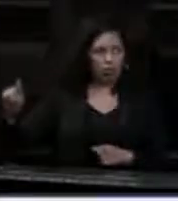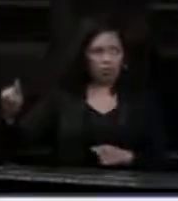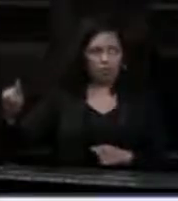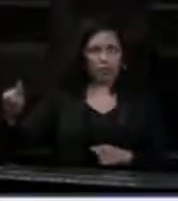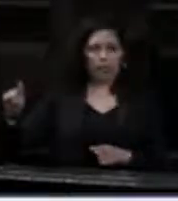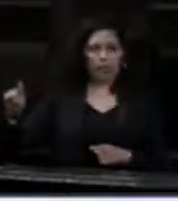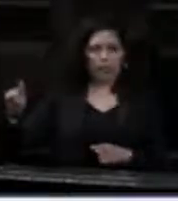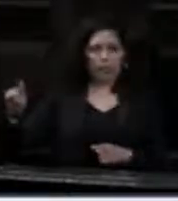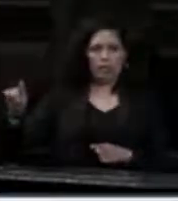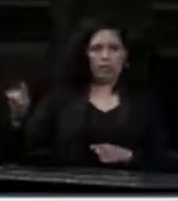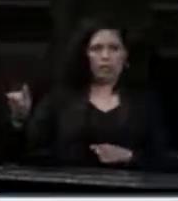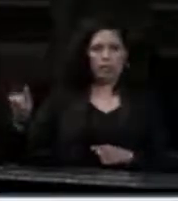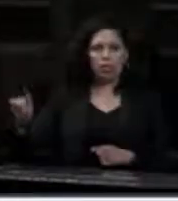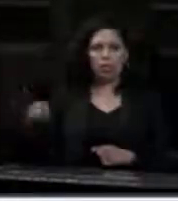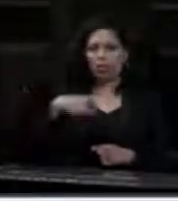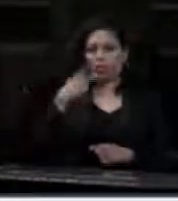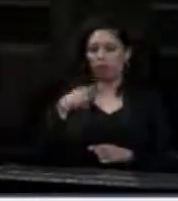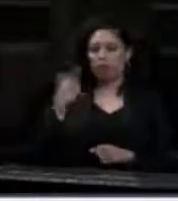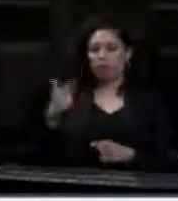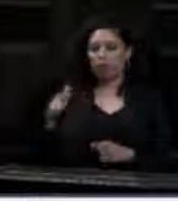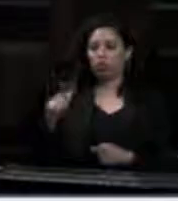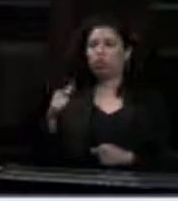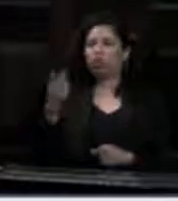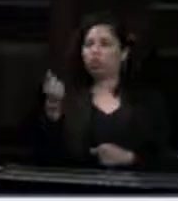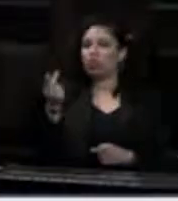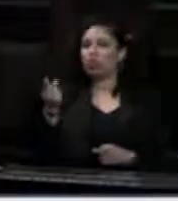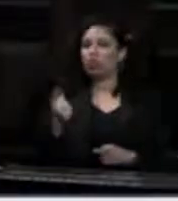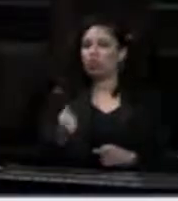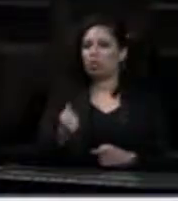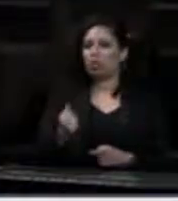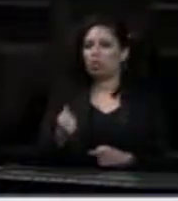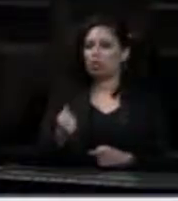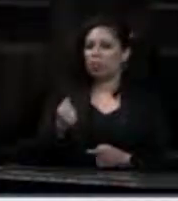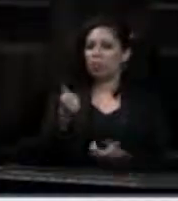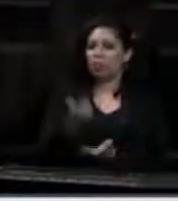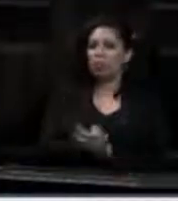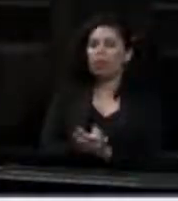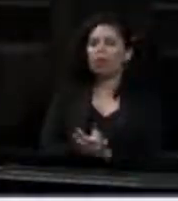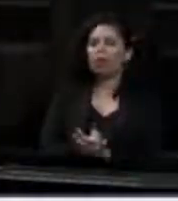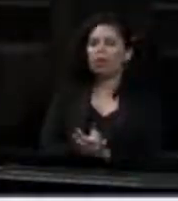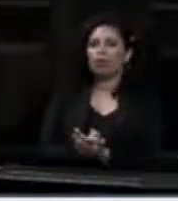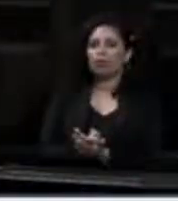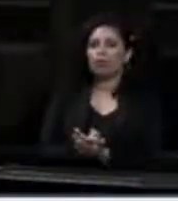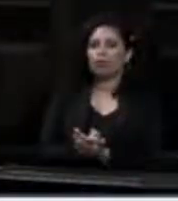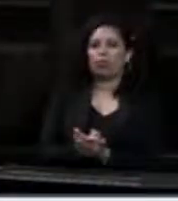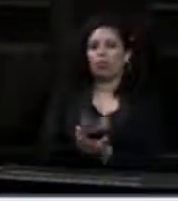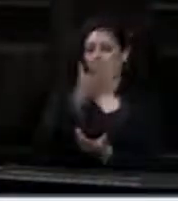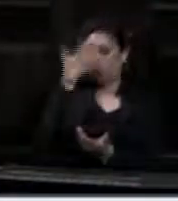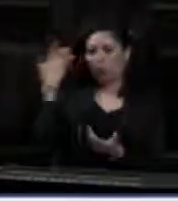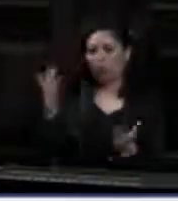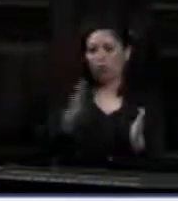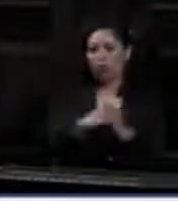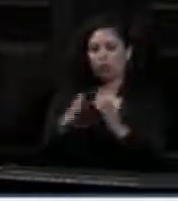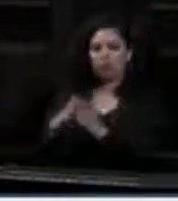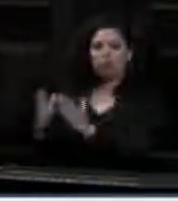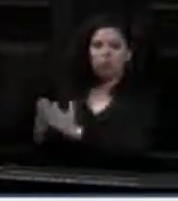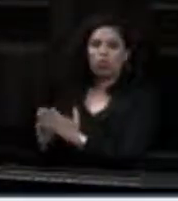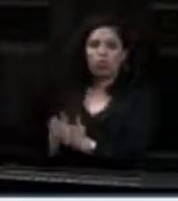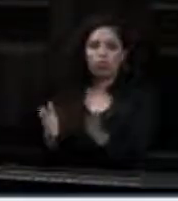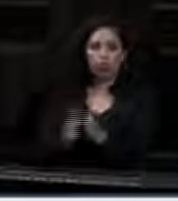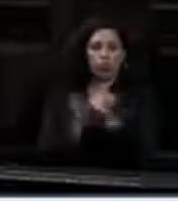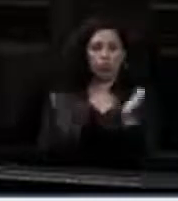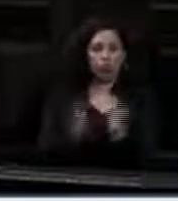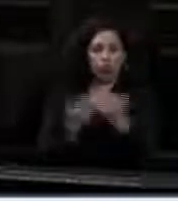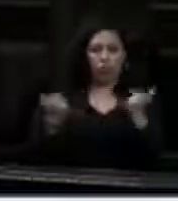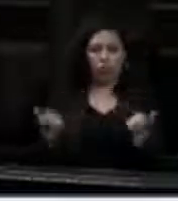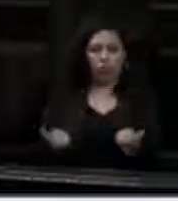não tem o que mostrar. Só essa lei economizou mais de 50 milhões de reais dos